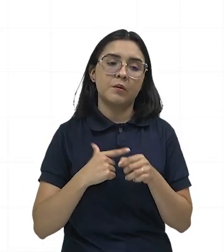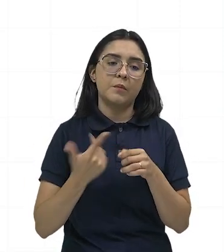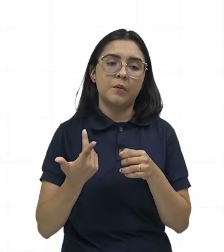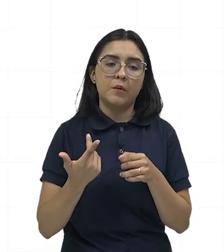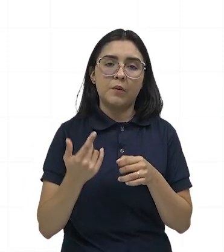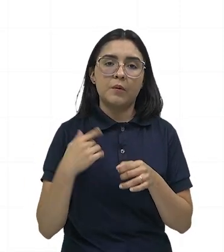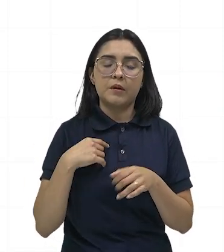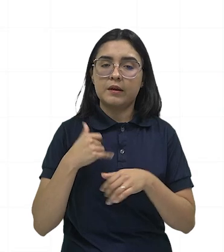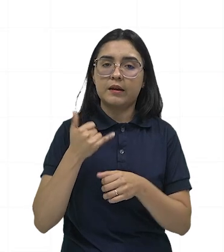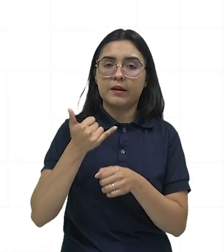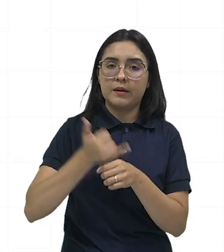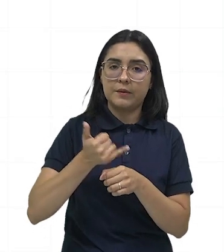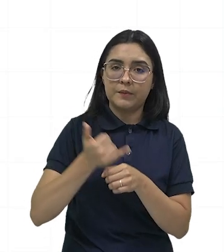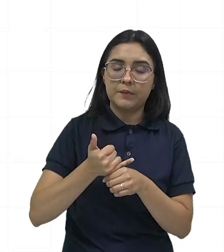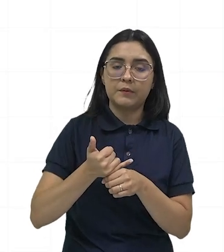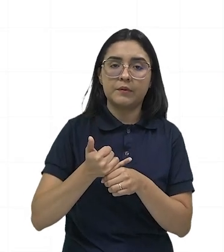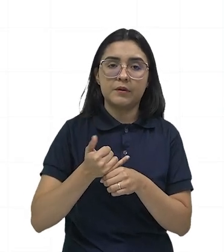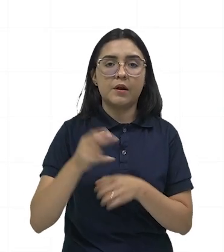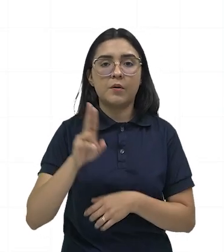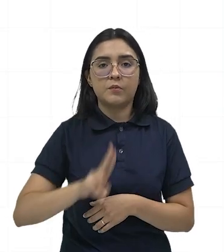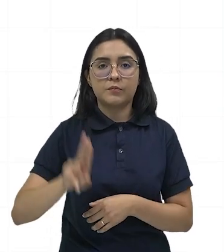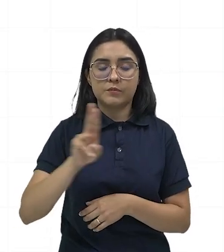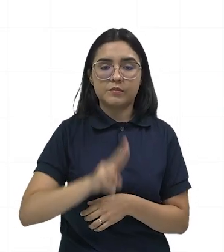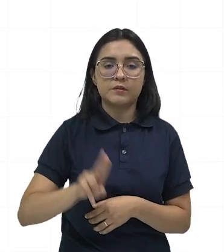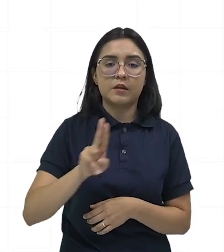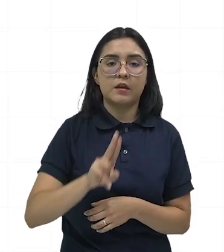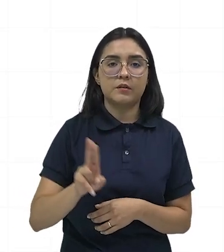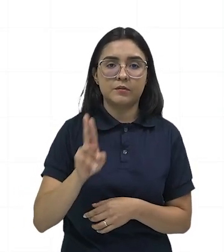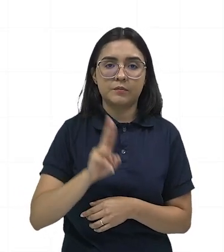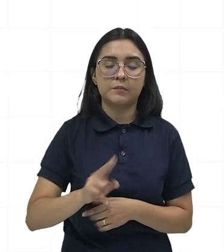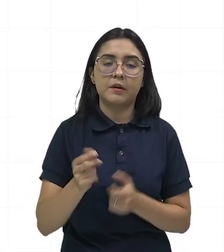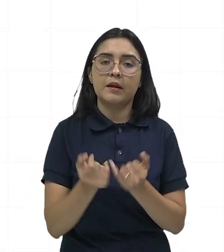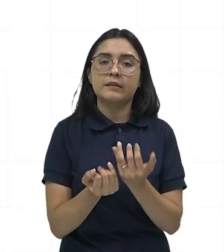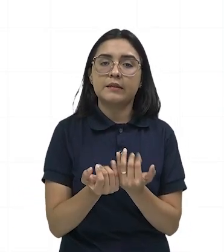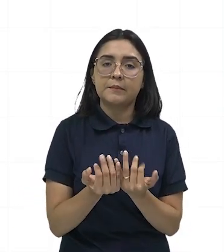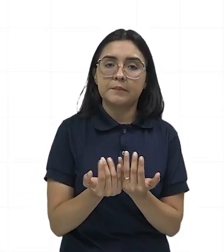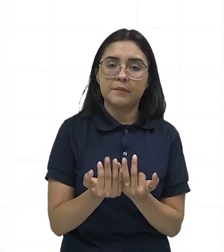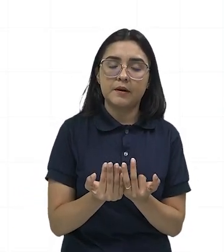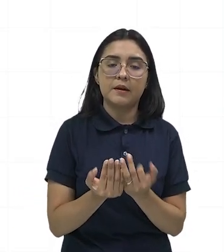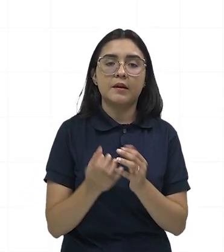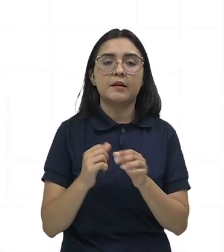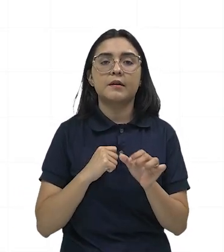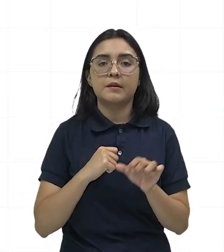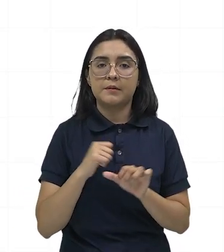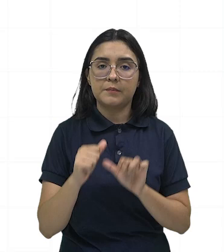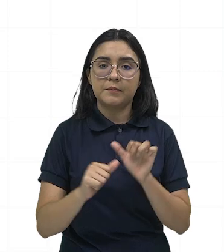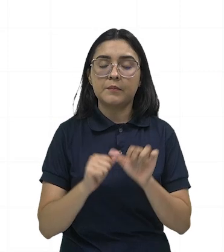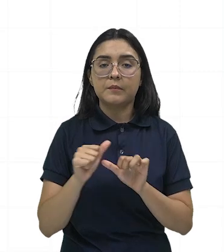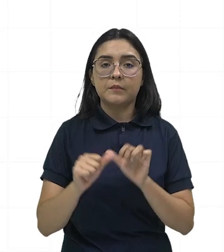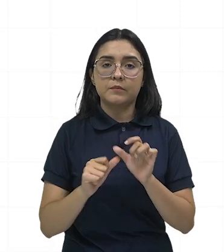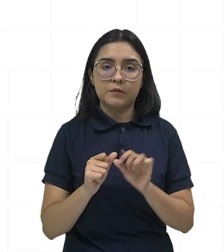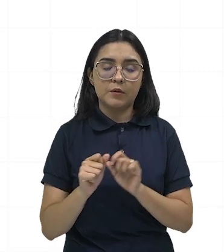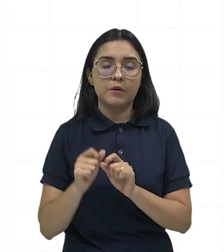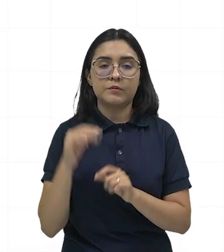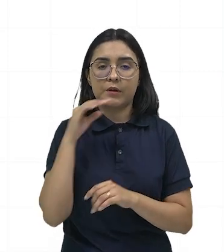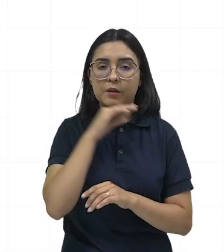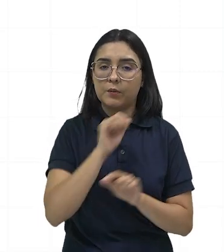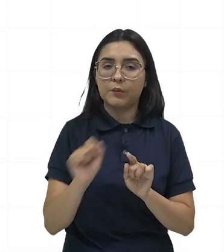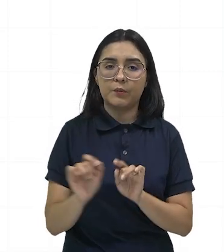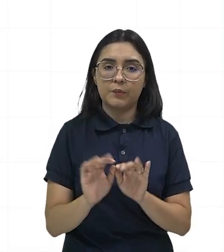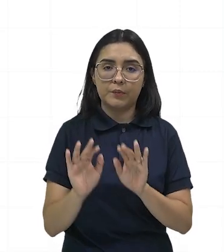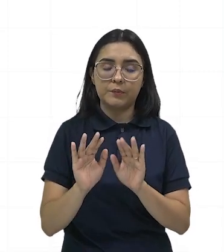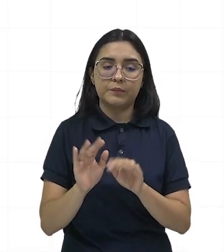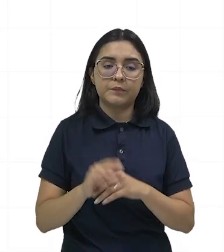petróleo como óleo e diesel também são utilizados para serem queimados e gerarem calor, como a gente viu ali na